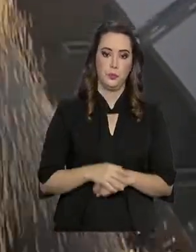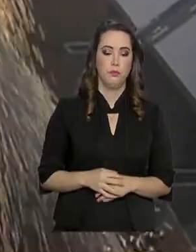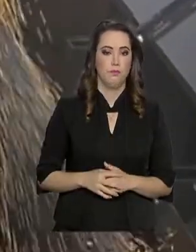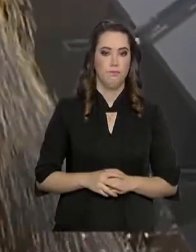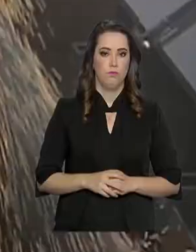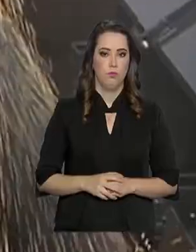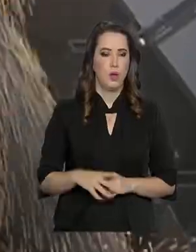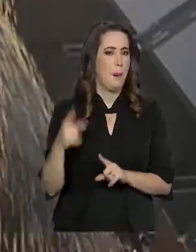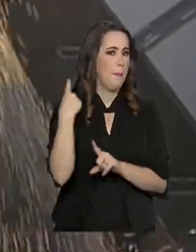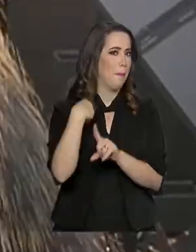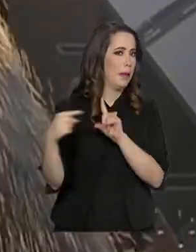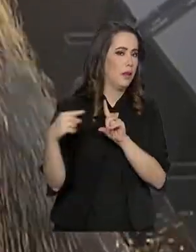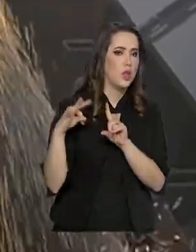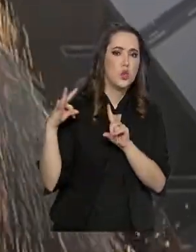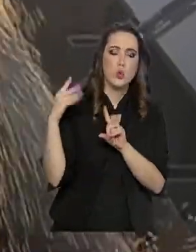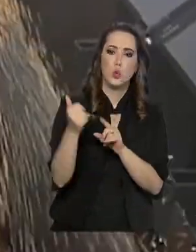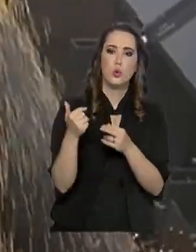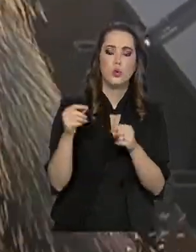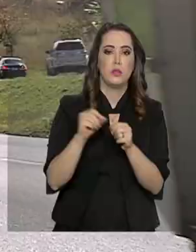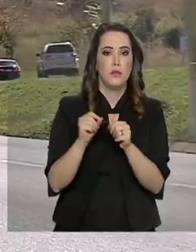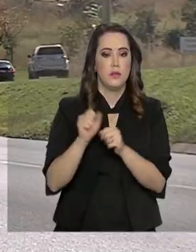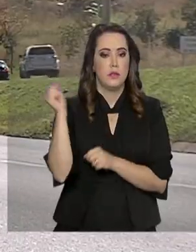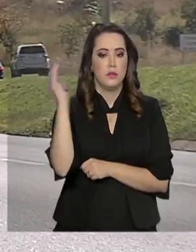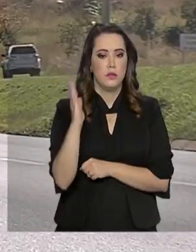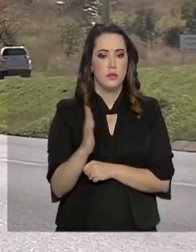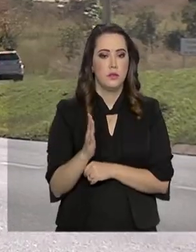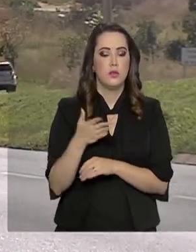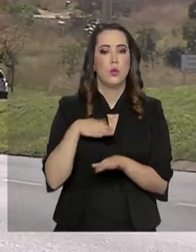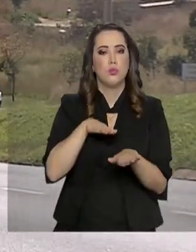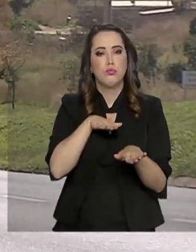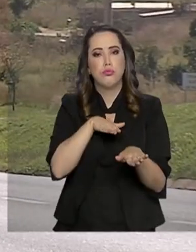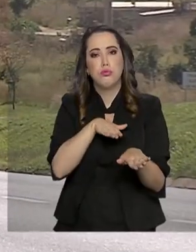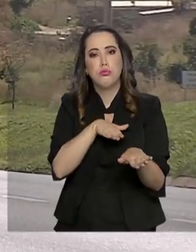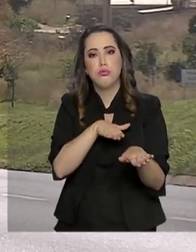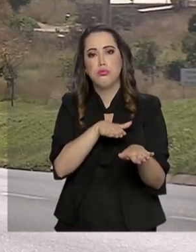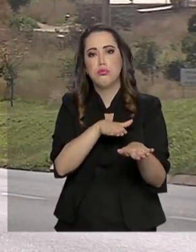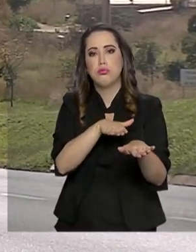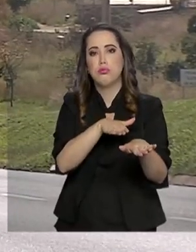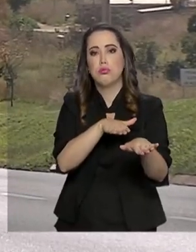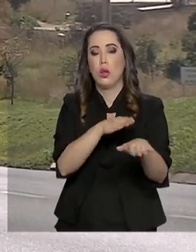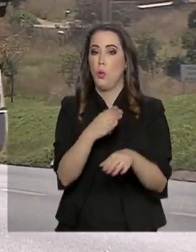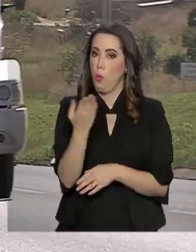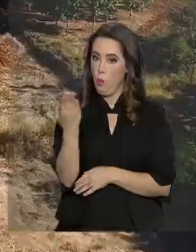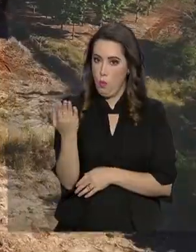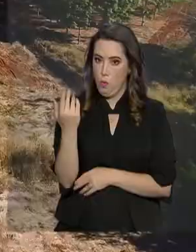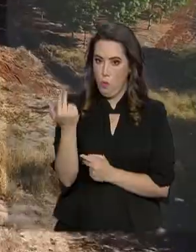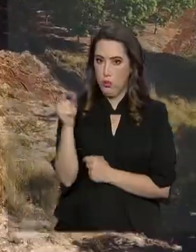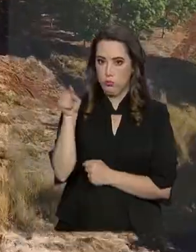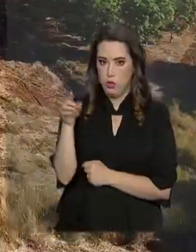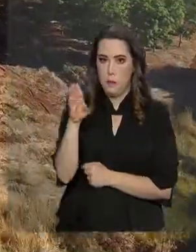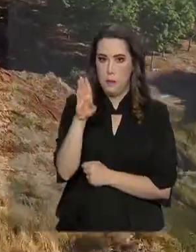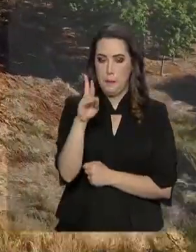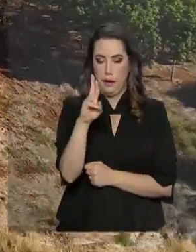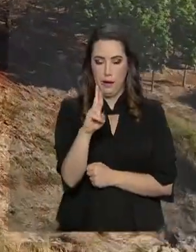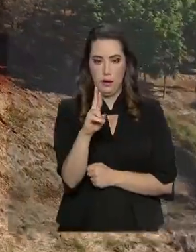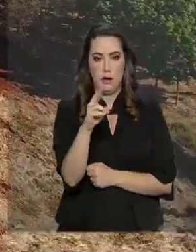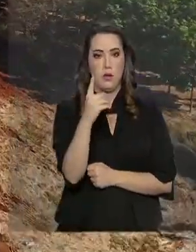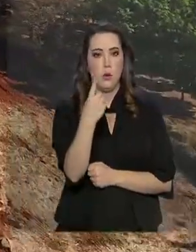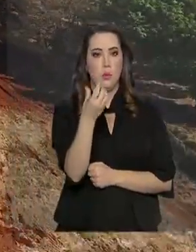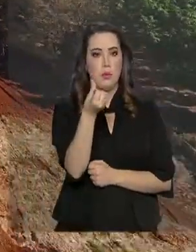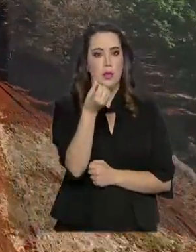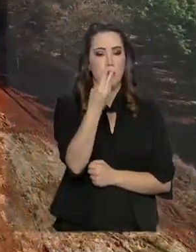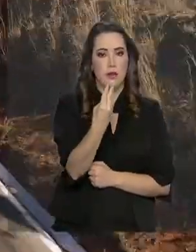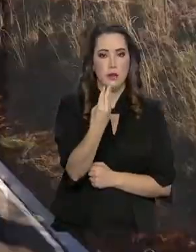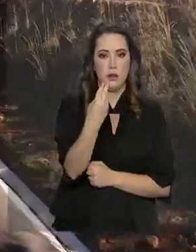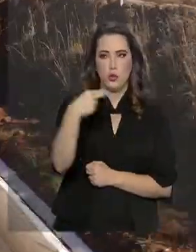Mais da metade de tudo que é produzido no Brasil é escoado por estradas, como a BR-163, que liga as regiões norte e